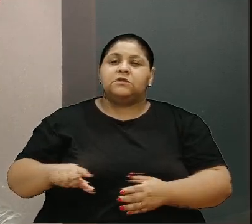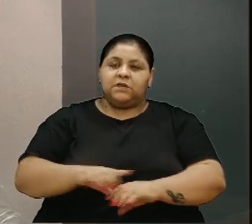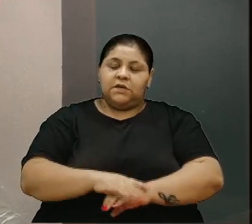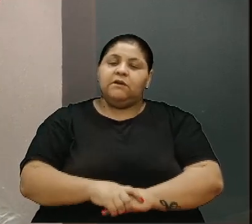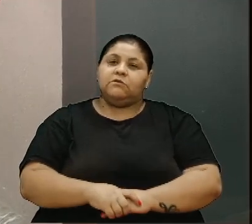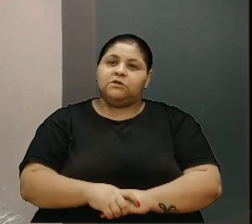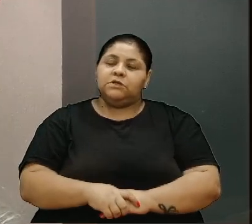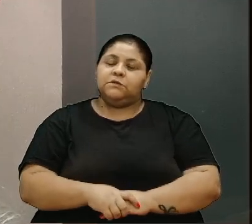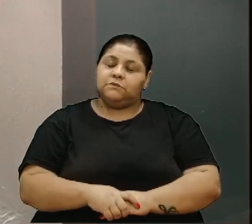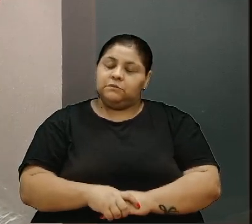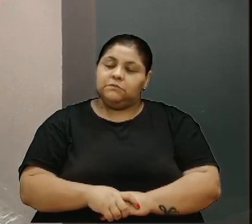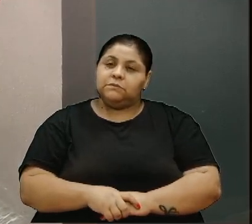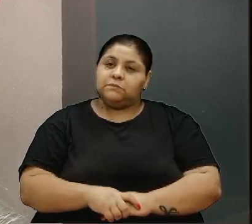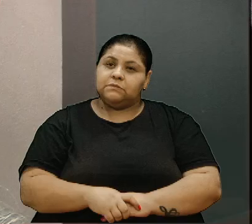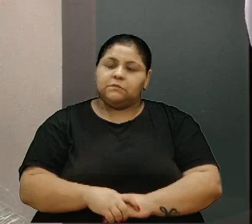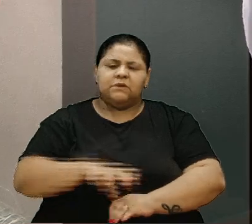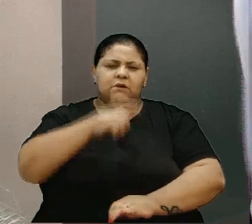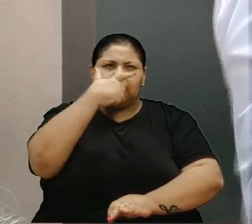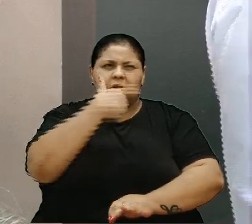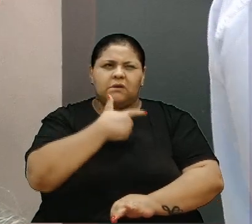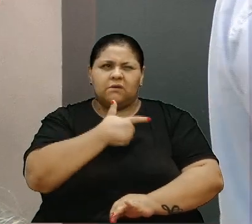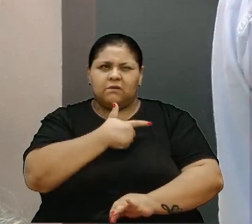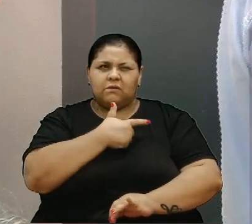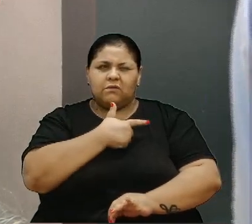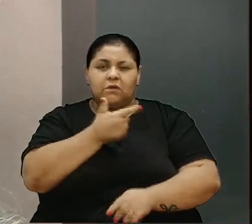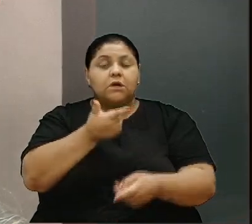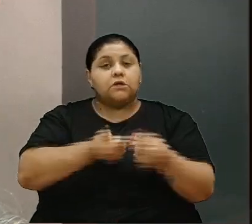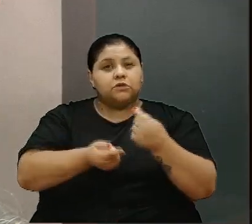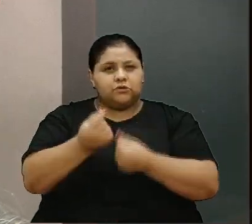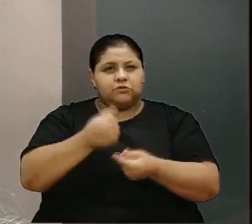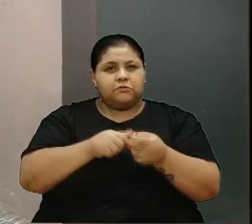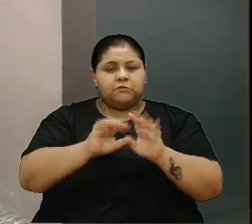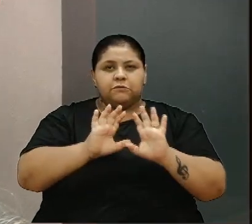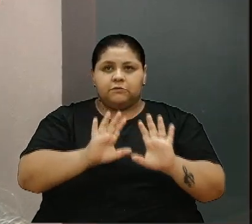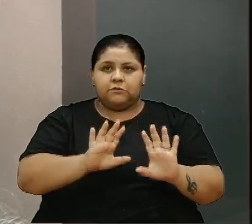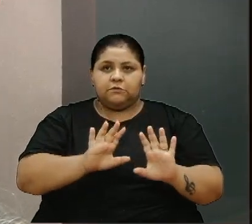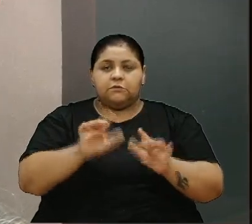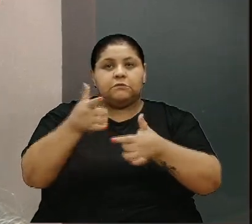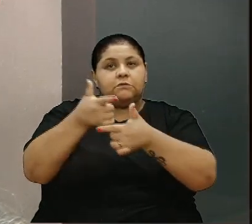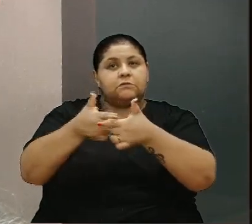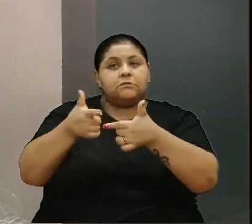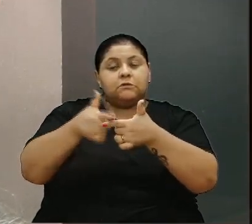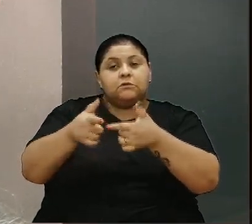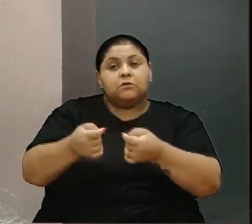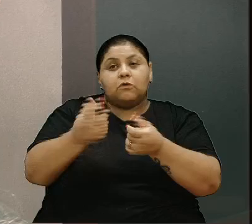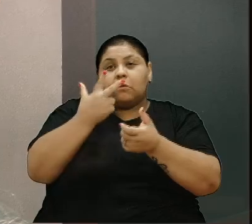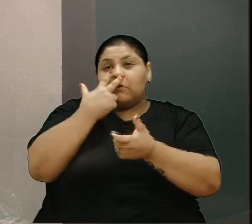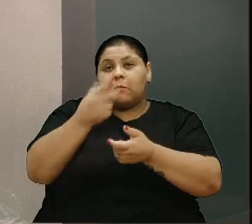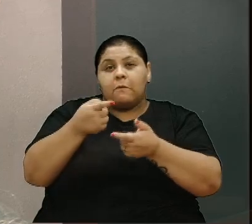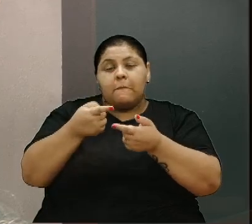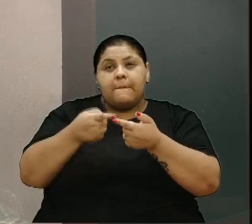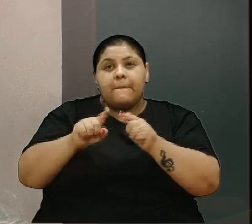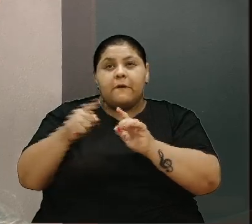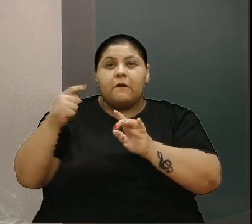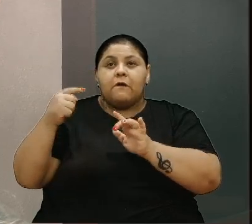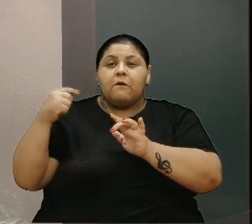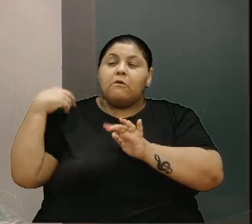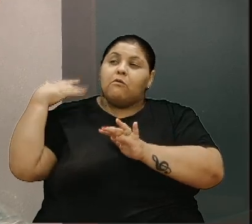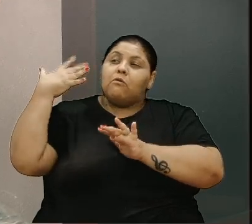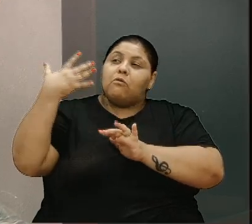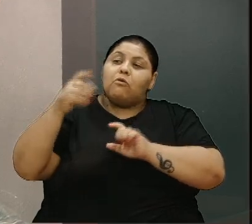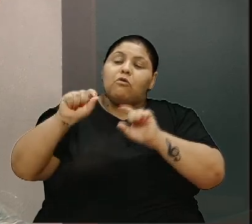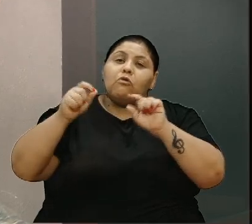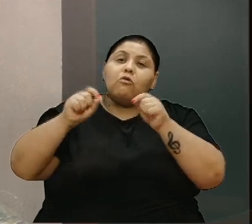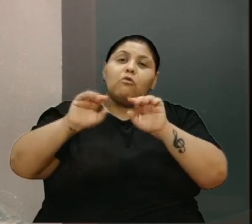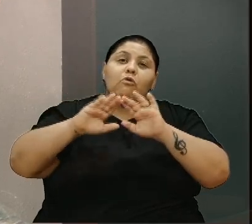Bernardi de adjunta, eu acho, né? De administrativa, enfim. E os problemas são parecidos, mas de lá para cá, qual escola nós